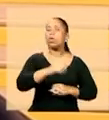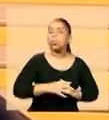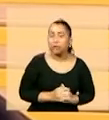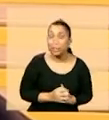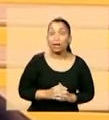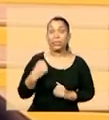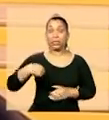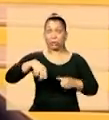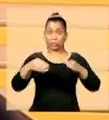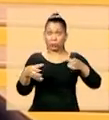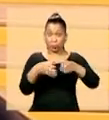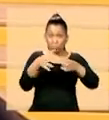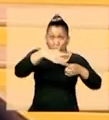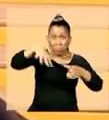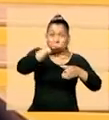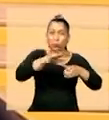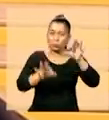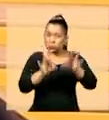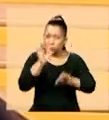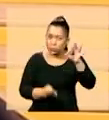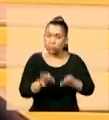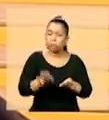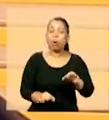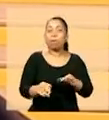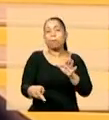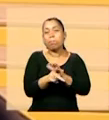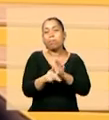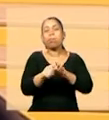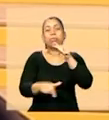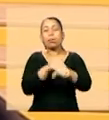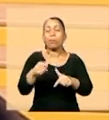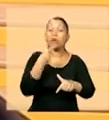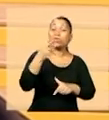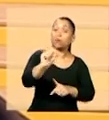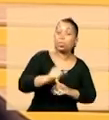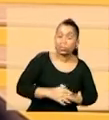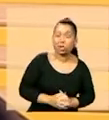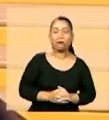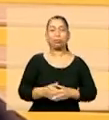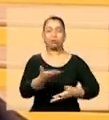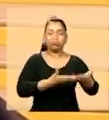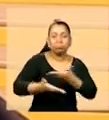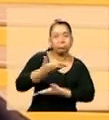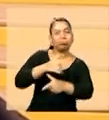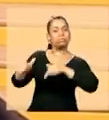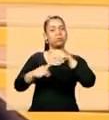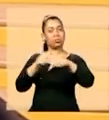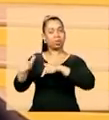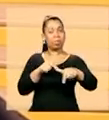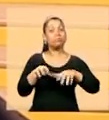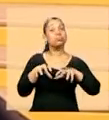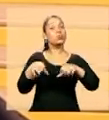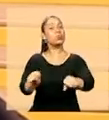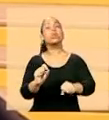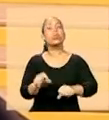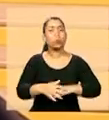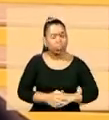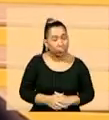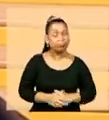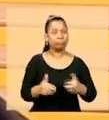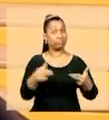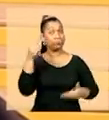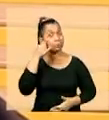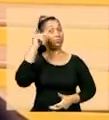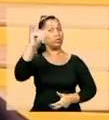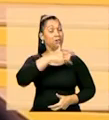já prevê no nosso sistema jurídico uma proteção ao meio ambiente do trabalho, determinando que nas relações de trabalho sejam adotadas